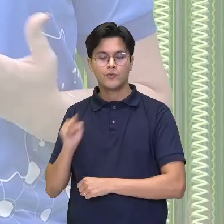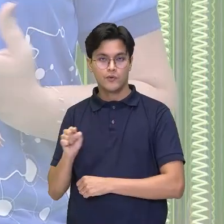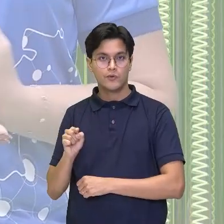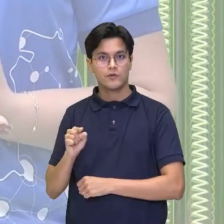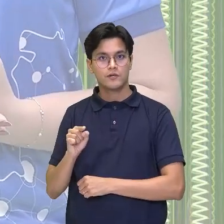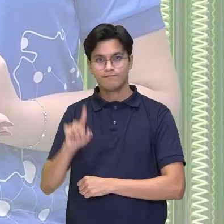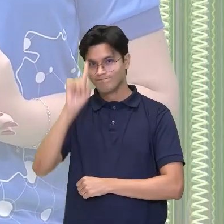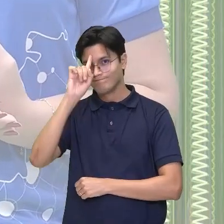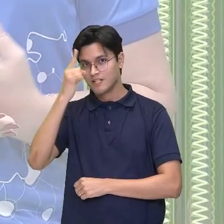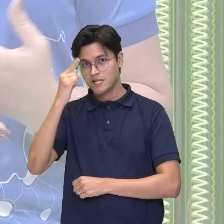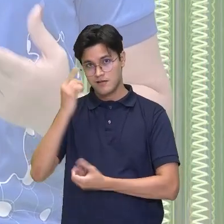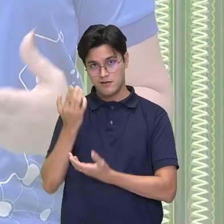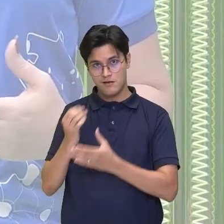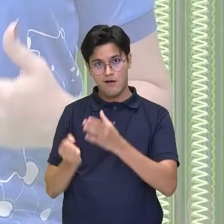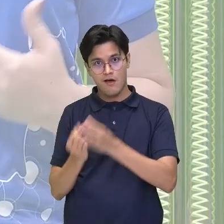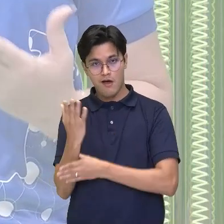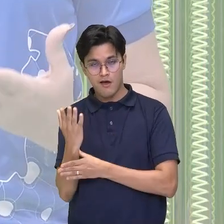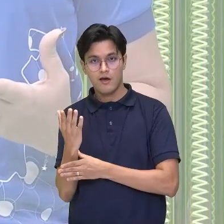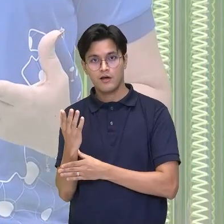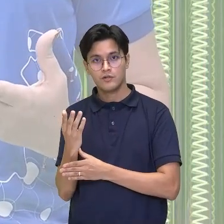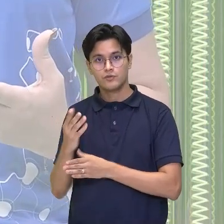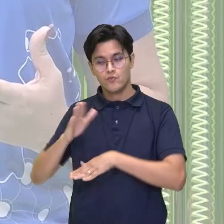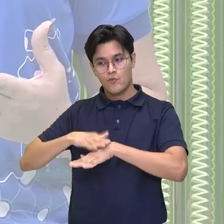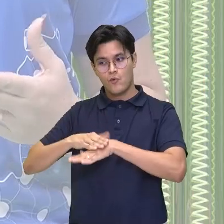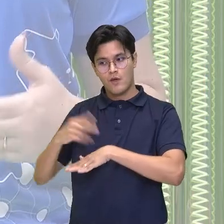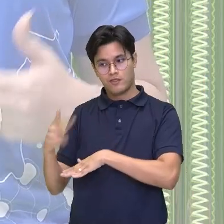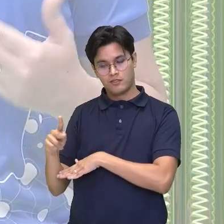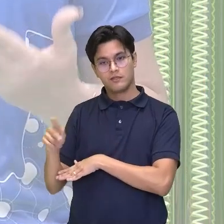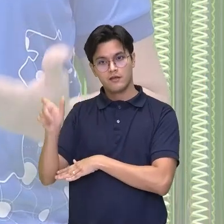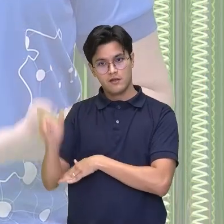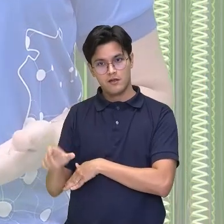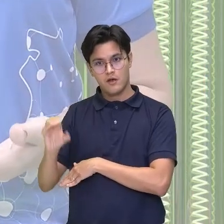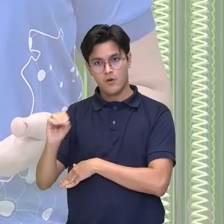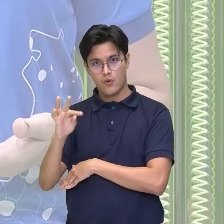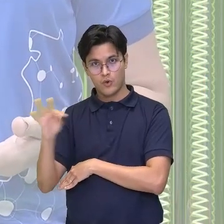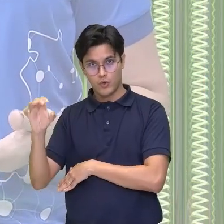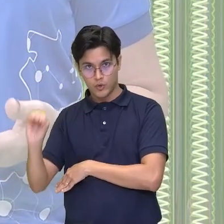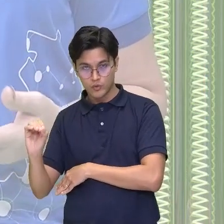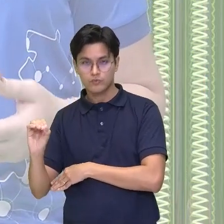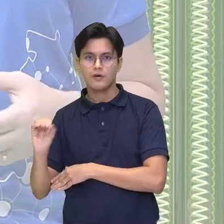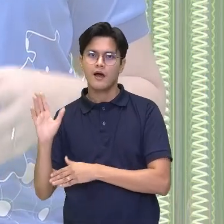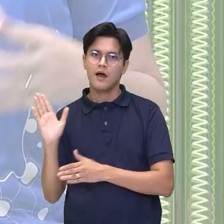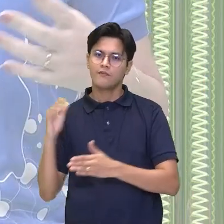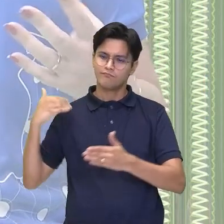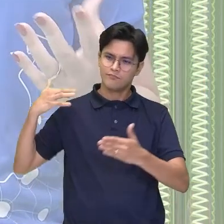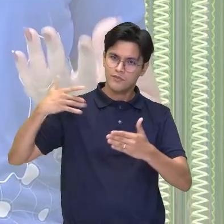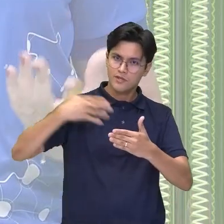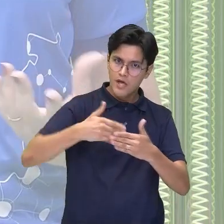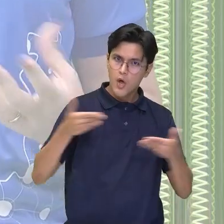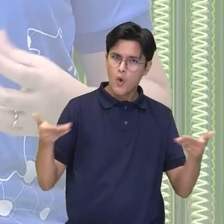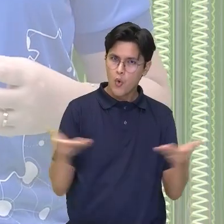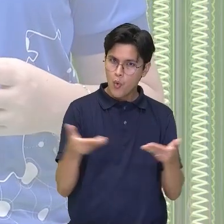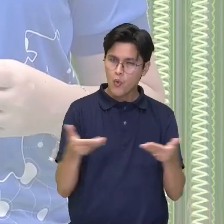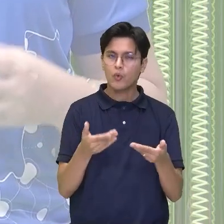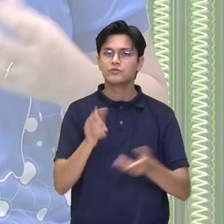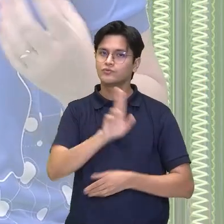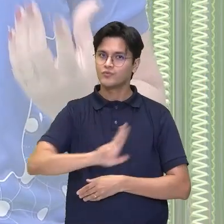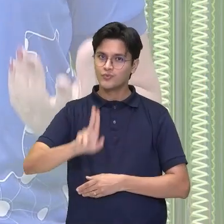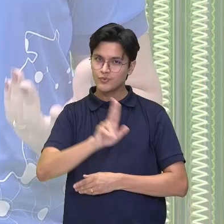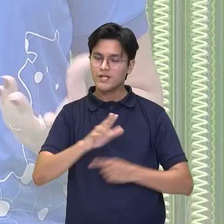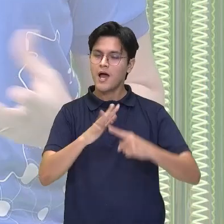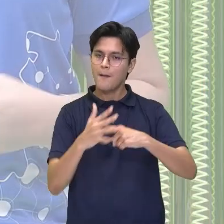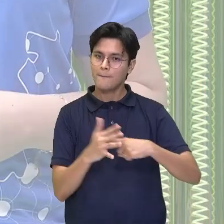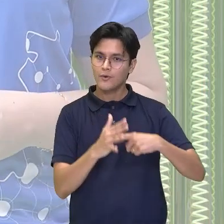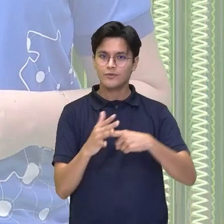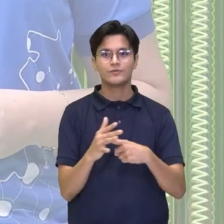criado, né, por Otto, gente, ele é um motor, então, que é utilizado até hoje, né, aquela ideia que foi